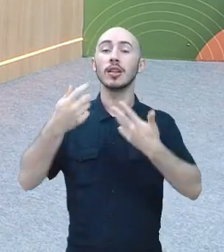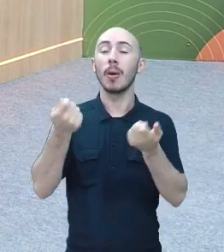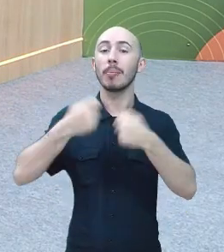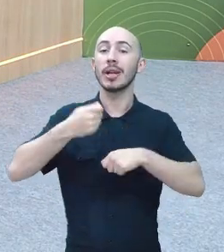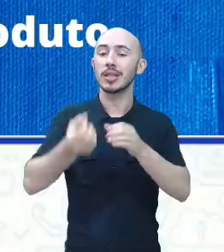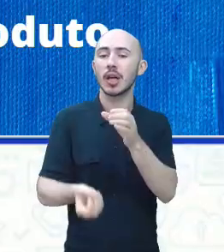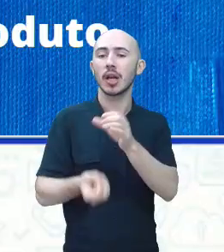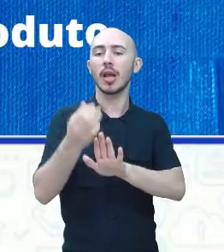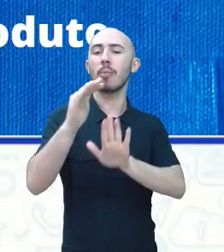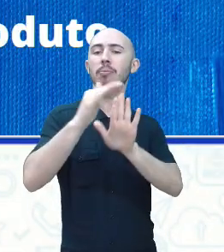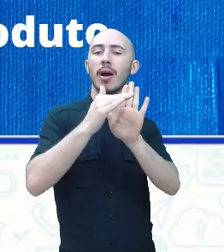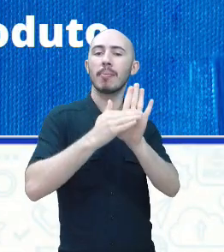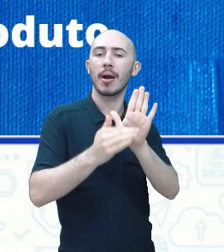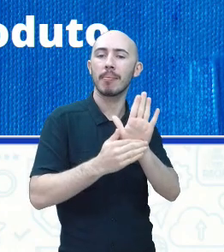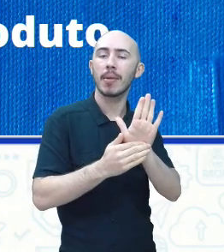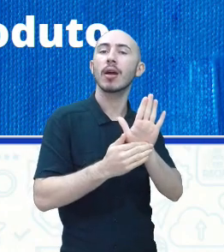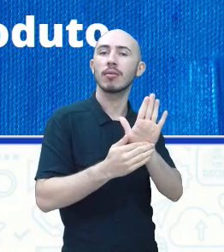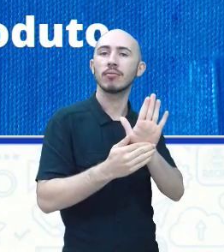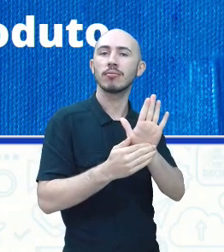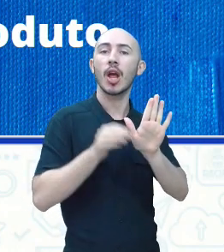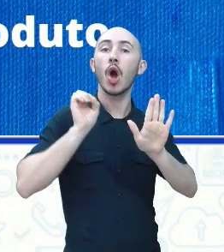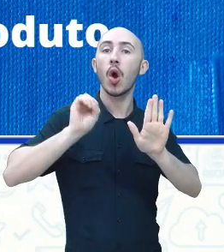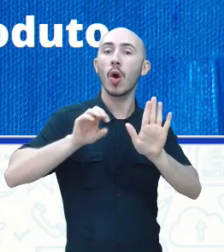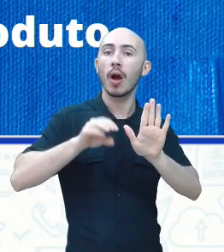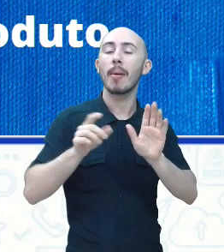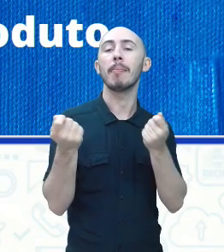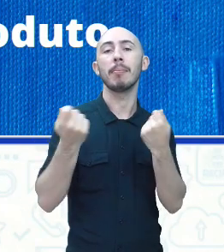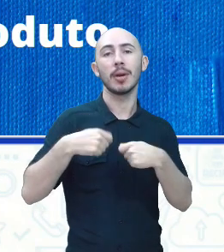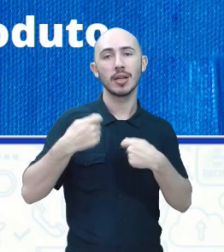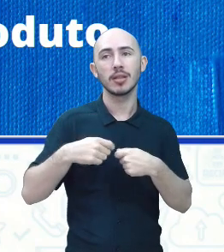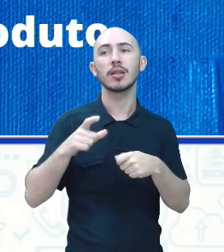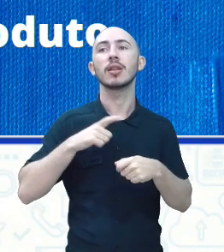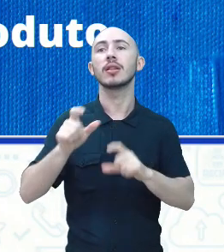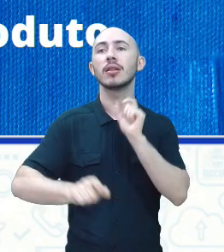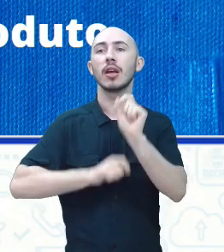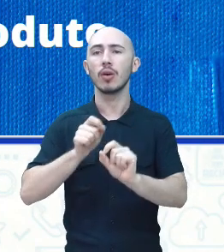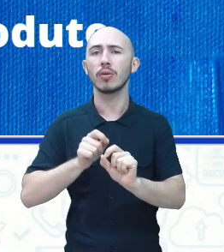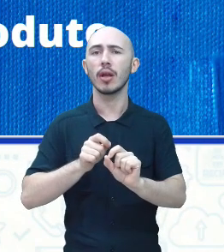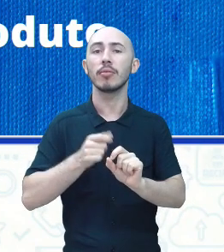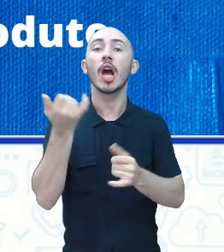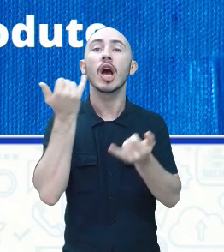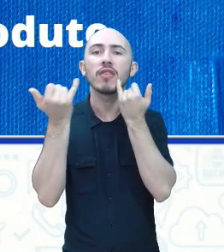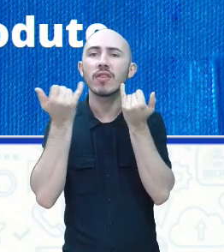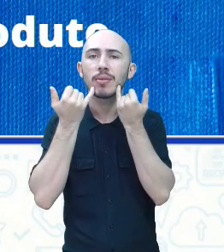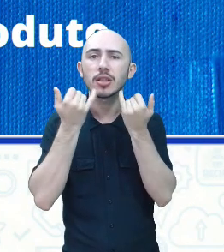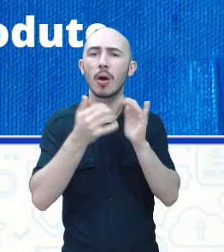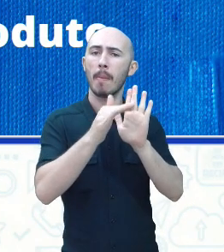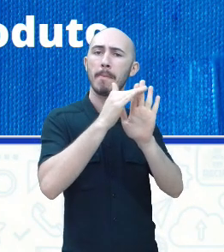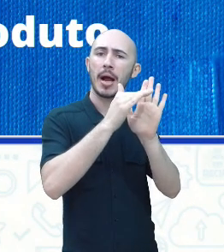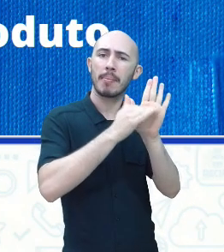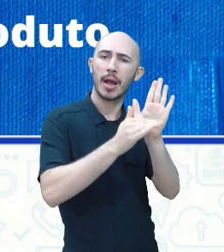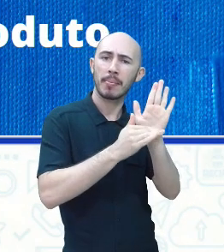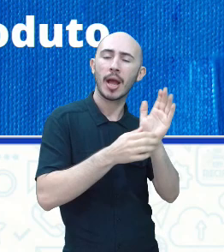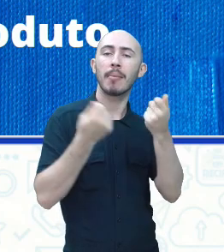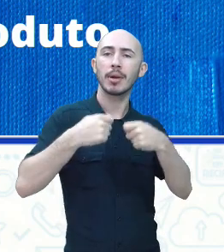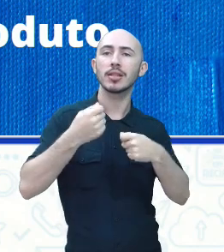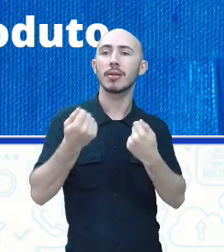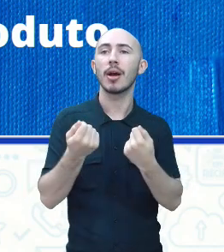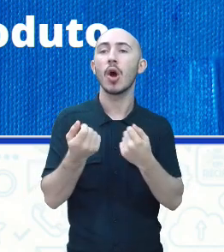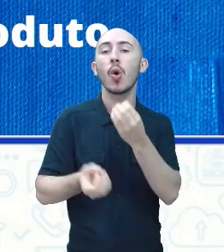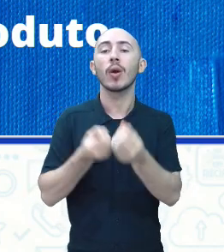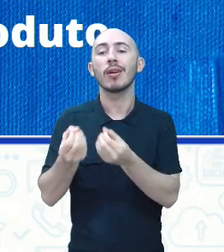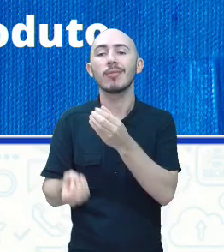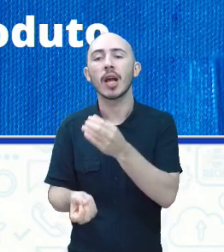manual para ele. Então, precisa ter aí no seu manual as instruções, né, que serão necessárias para a construção